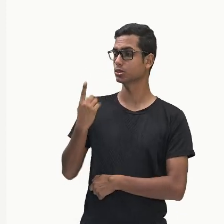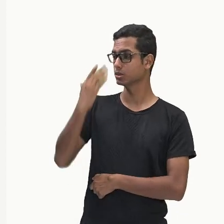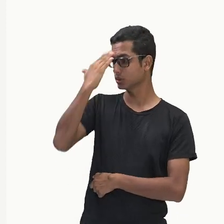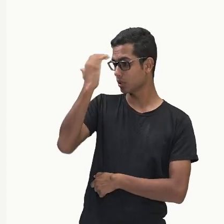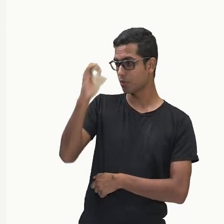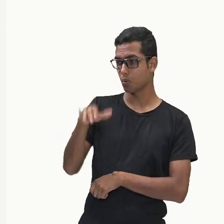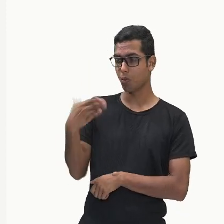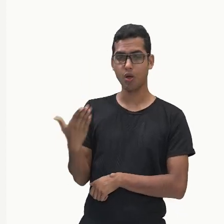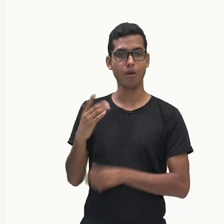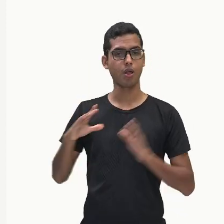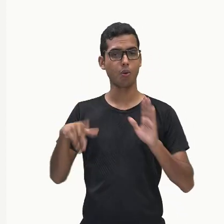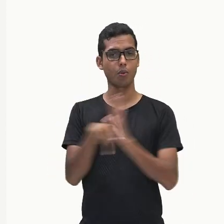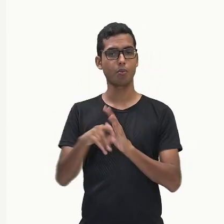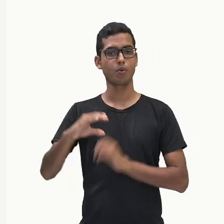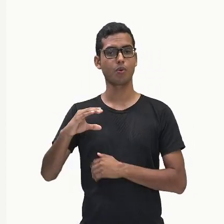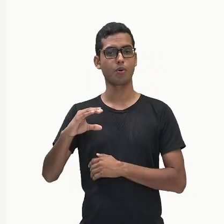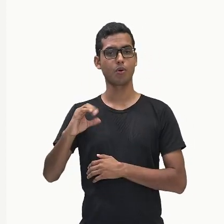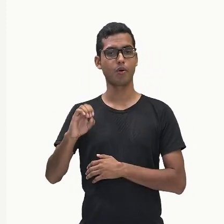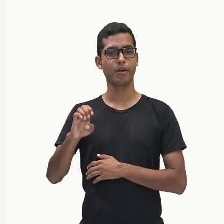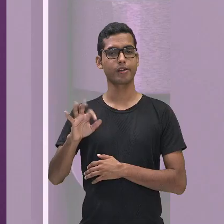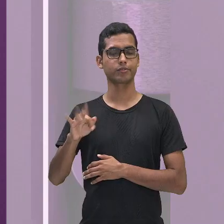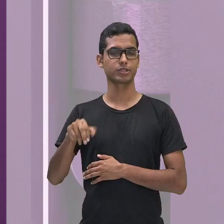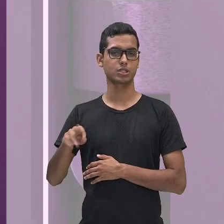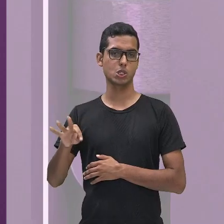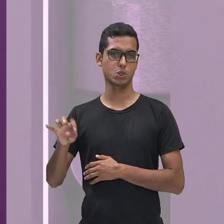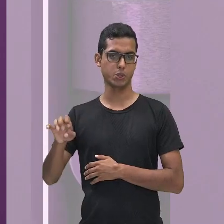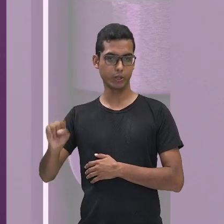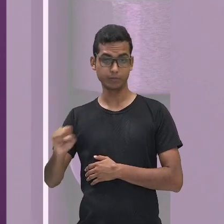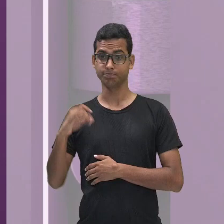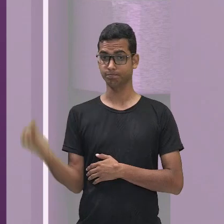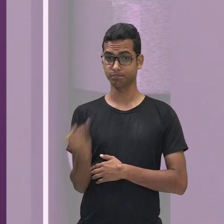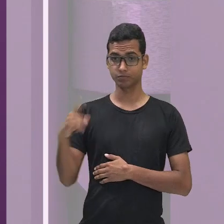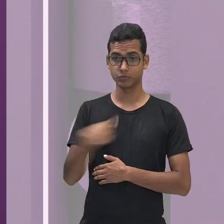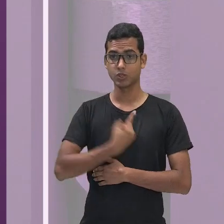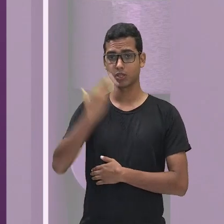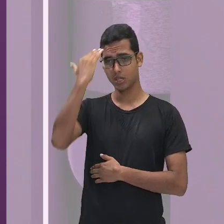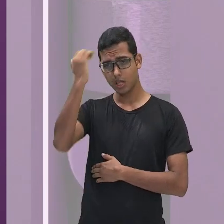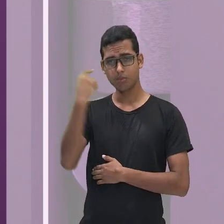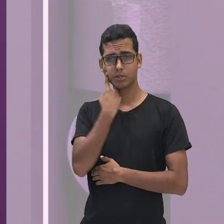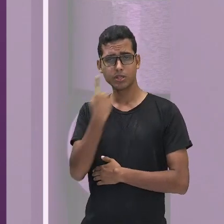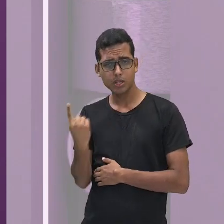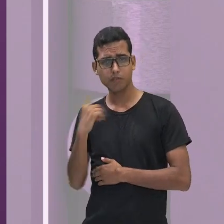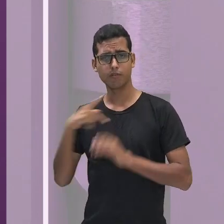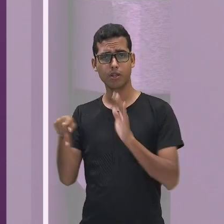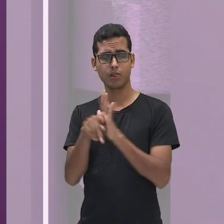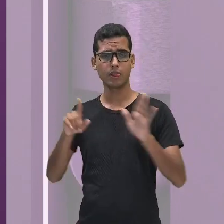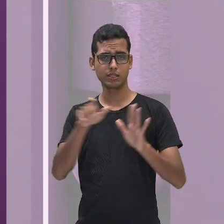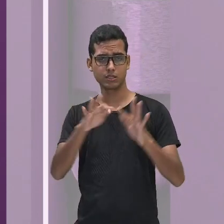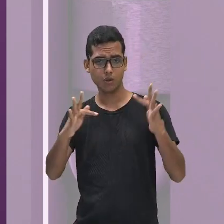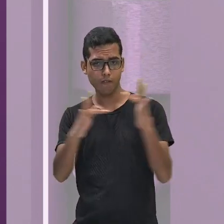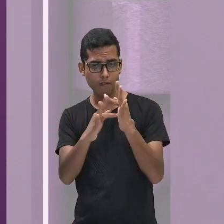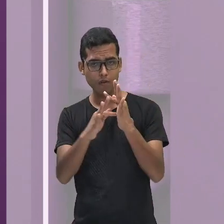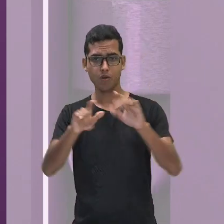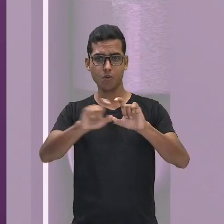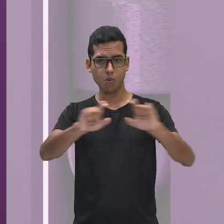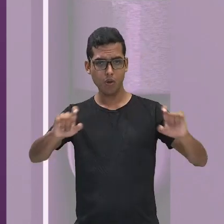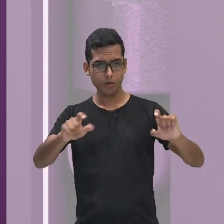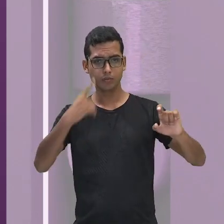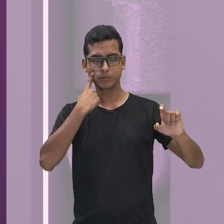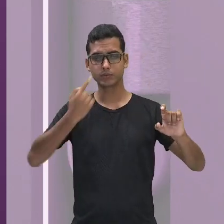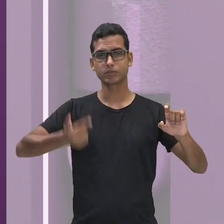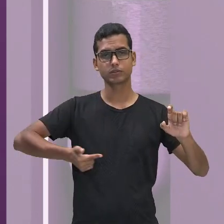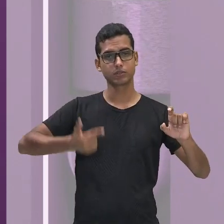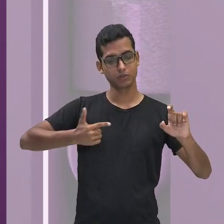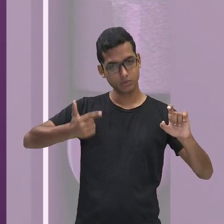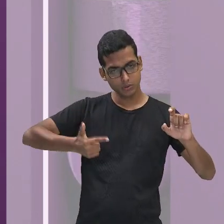algumas aulas, e é sempre importante, tá bom? A gente reconhecer quando nós temos aí uma função de segundo grau, quando nós